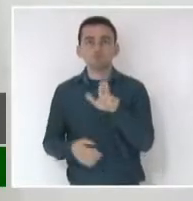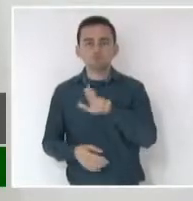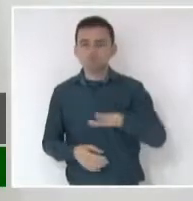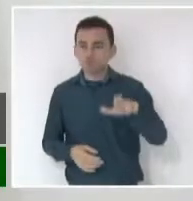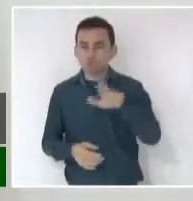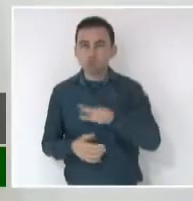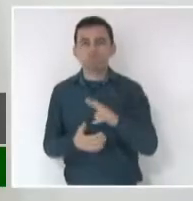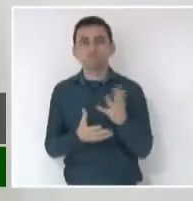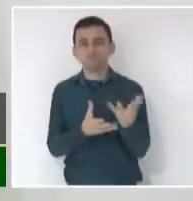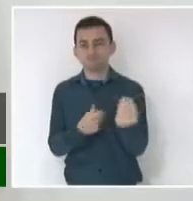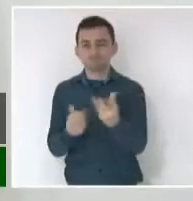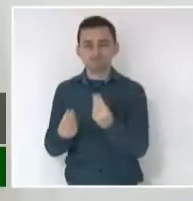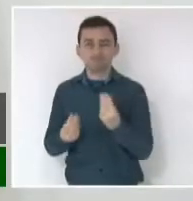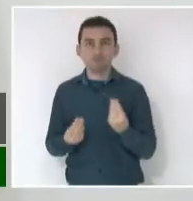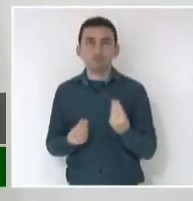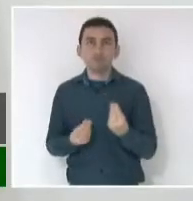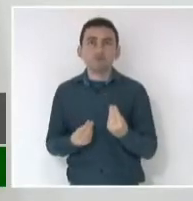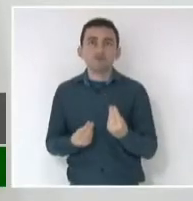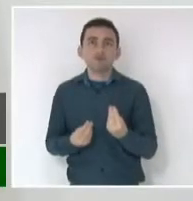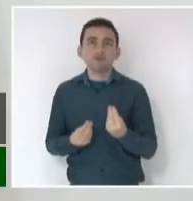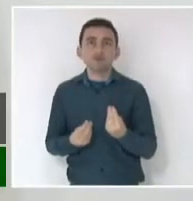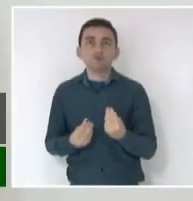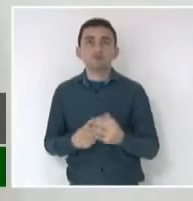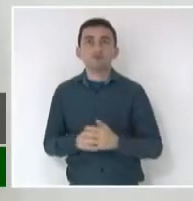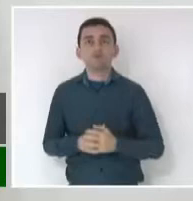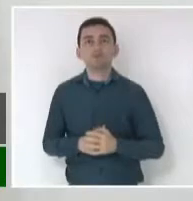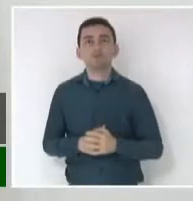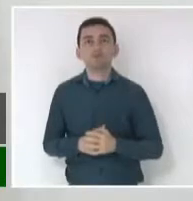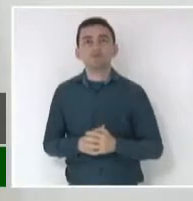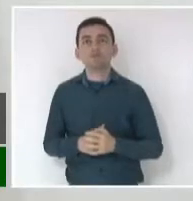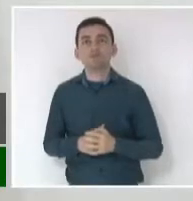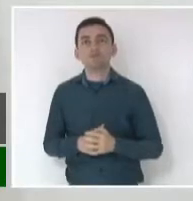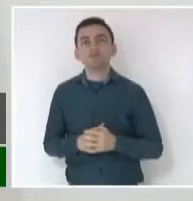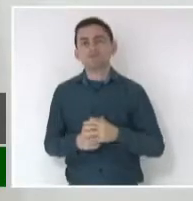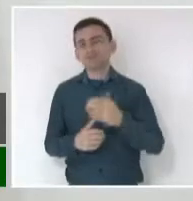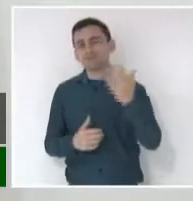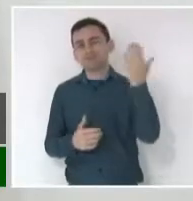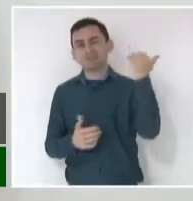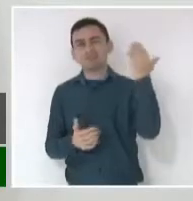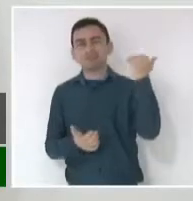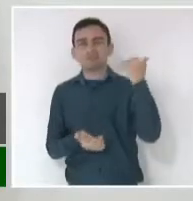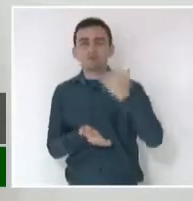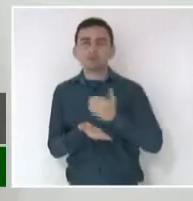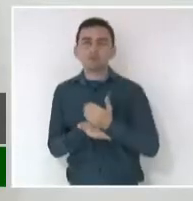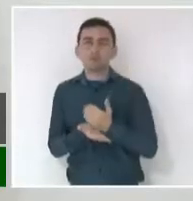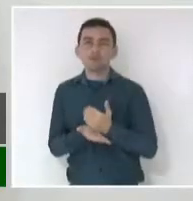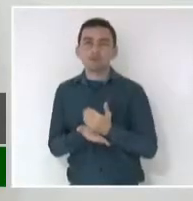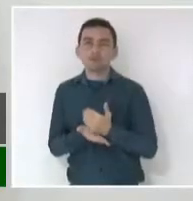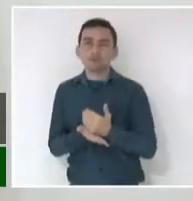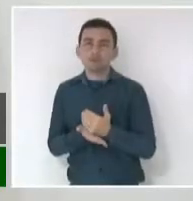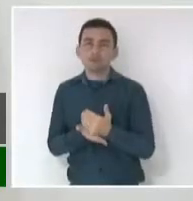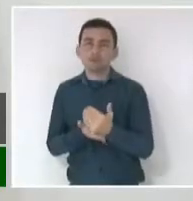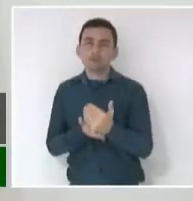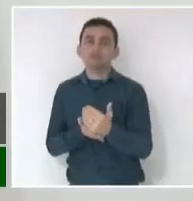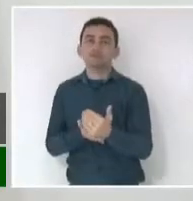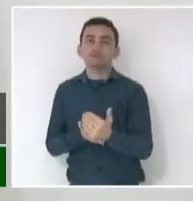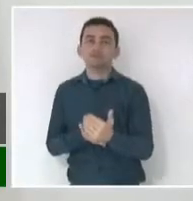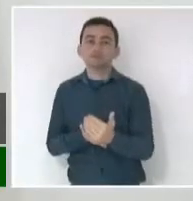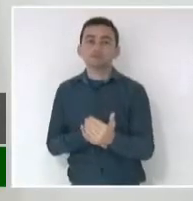utilizadas desde o início da nossa caminhada